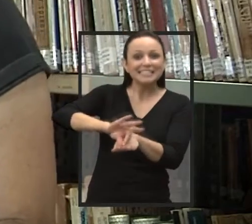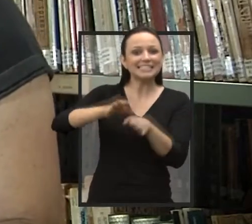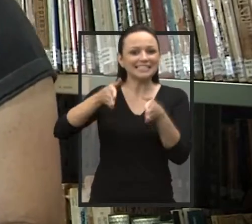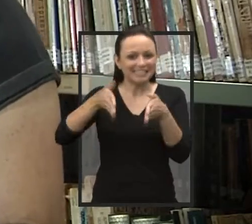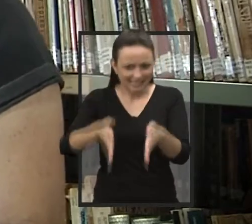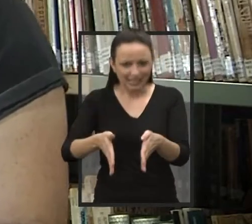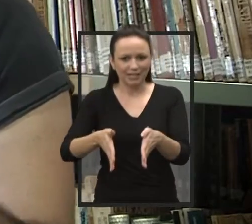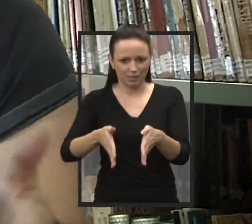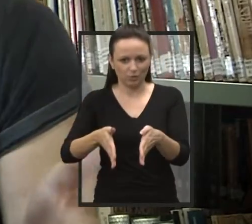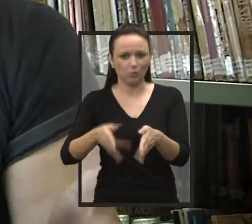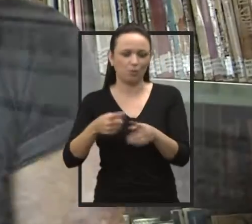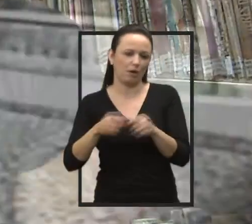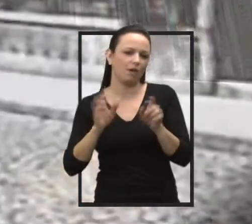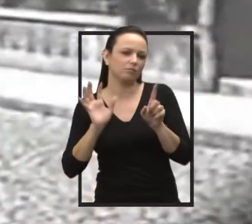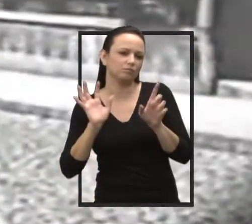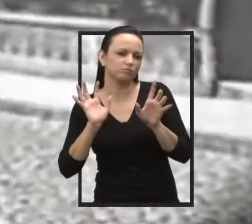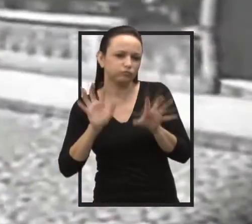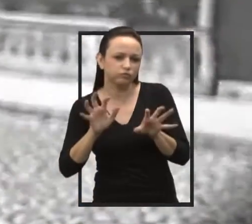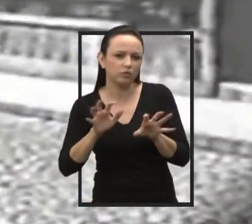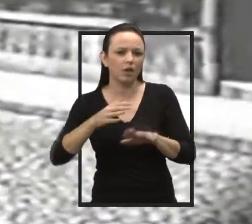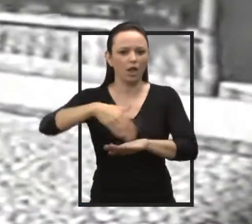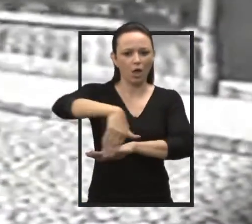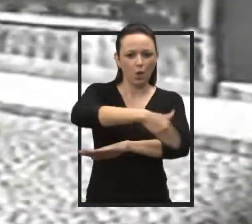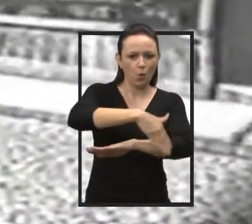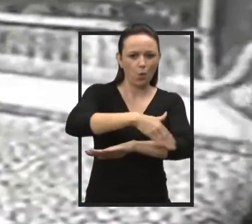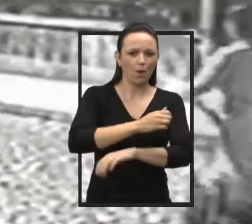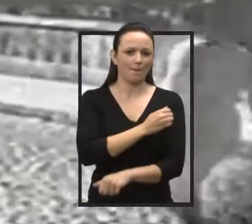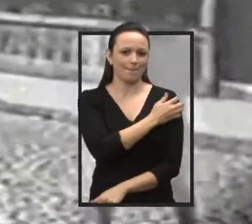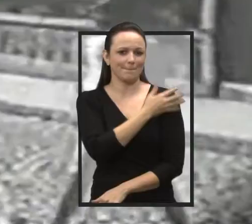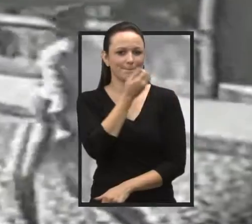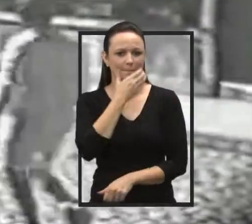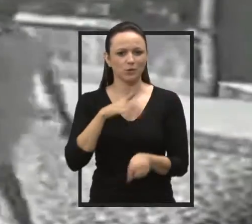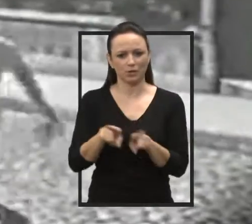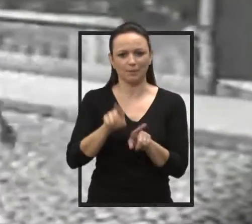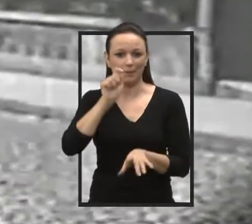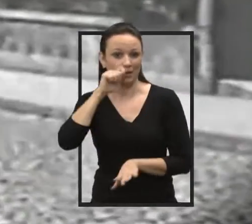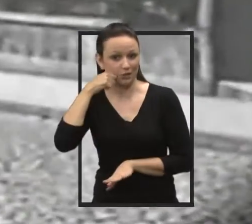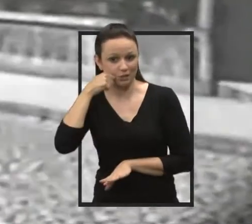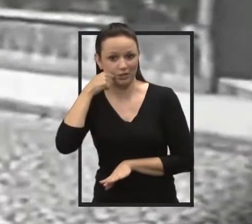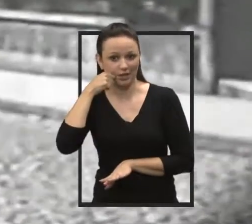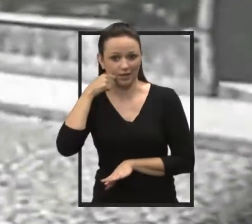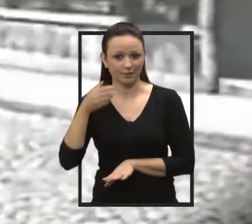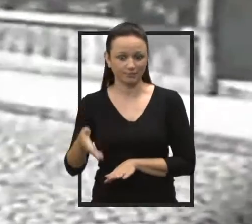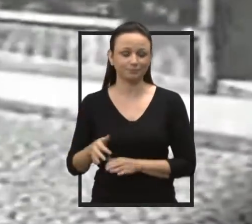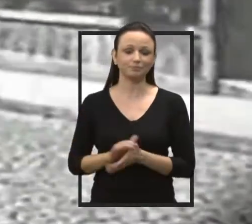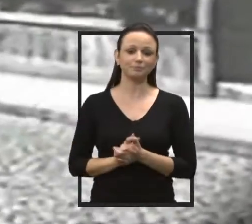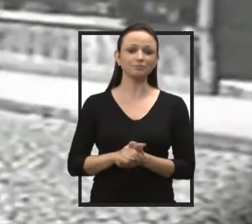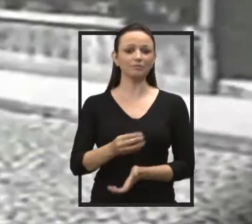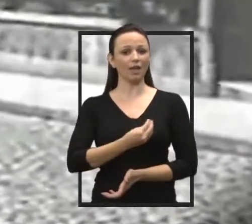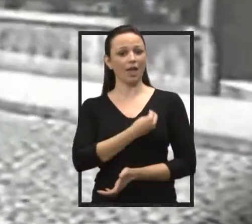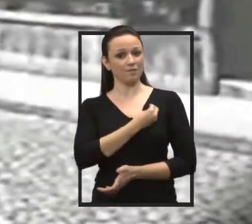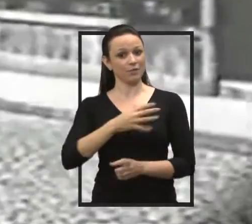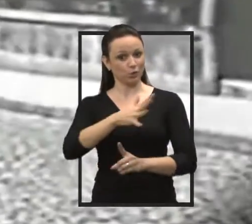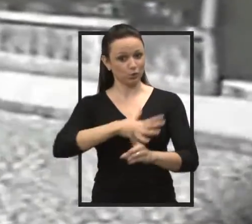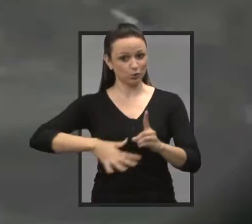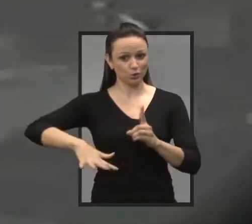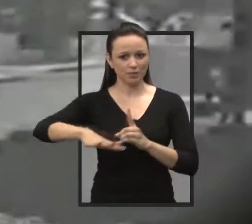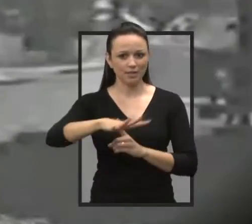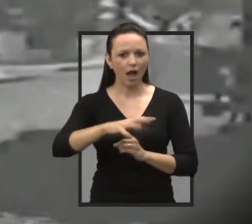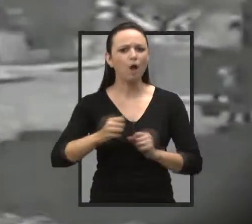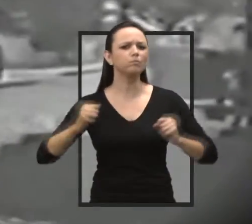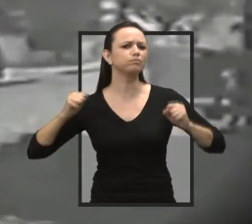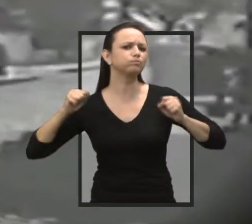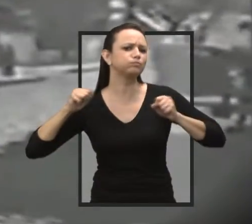caso, a influência vai ser tanto na Major e na própria Edgar. A vida social de